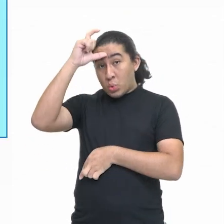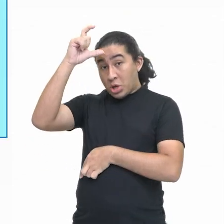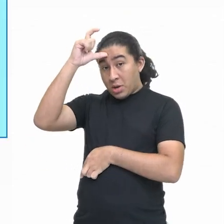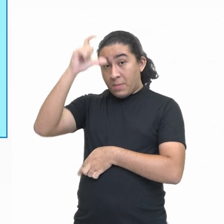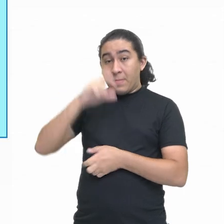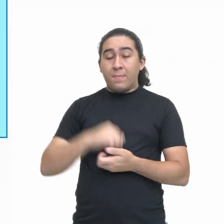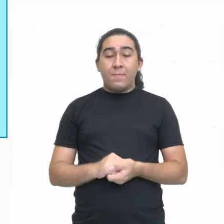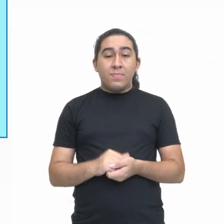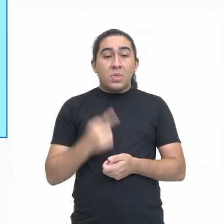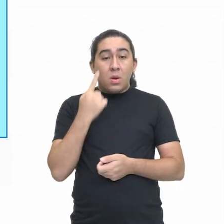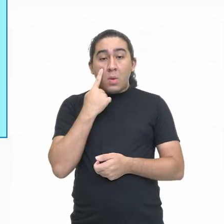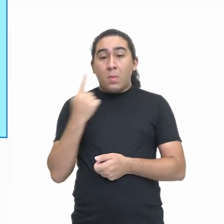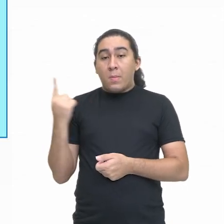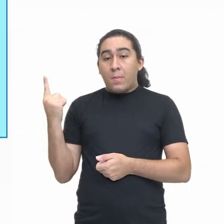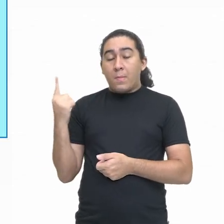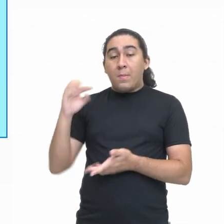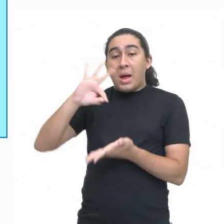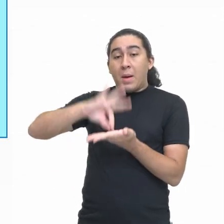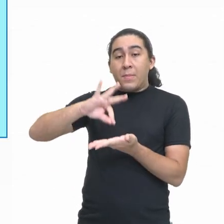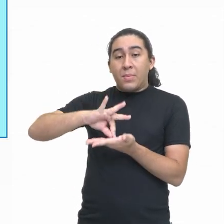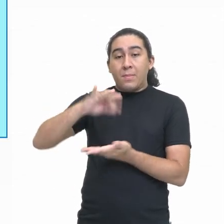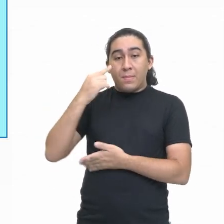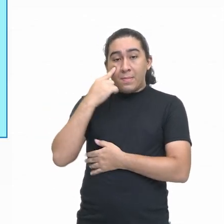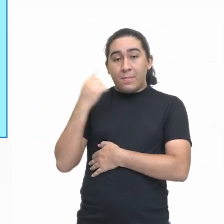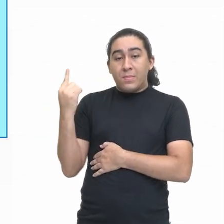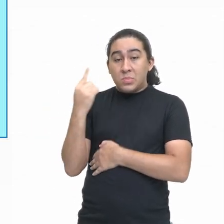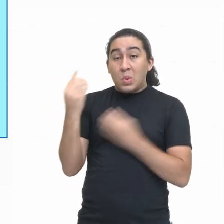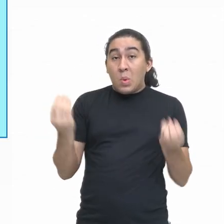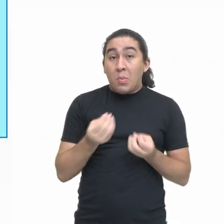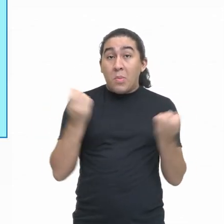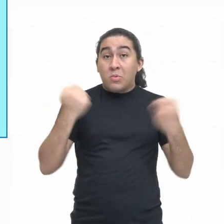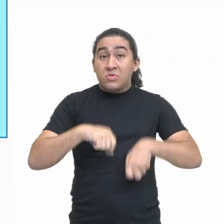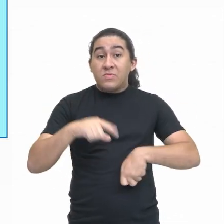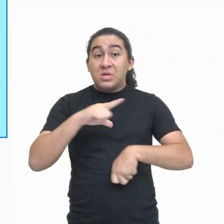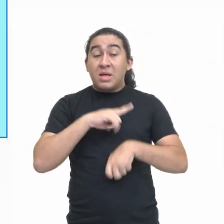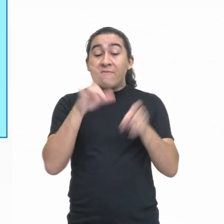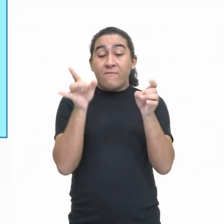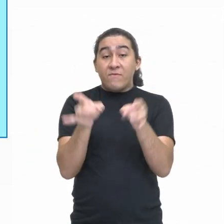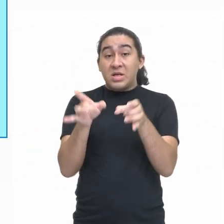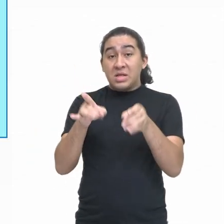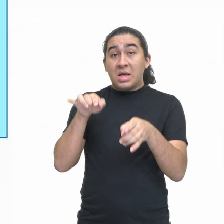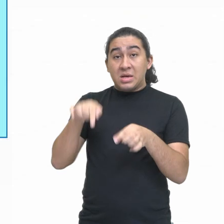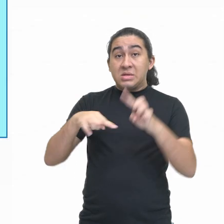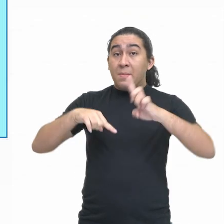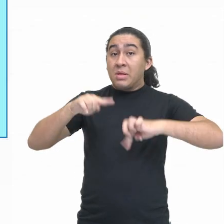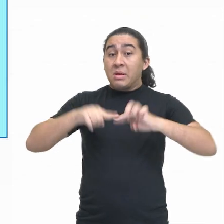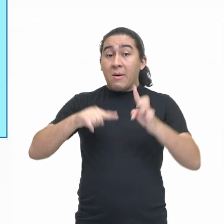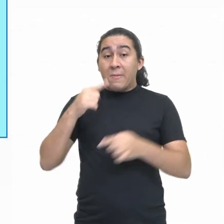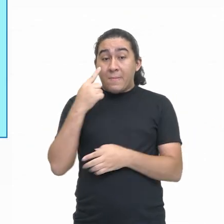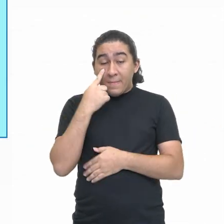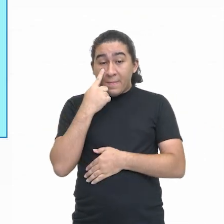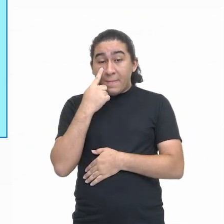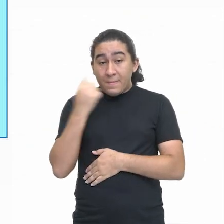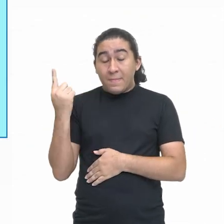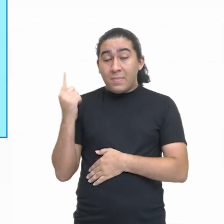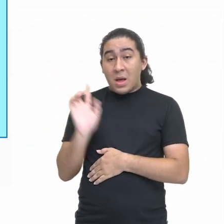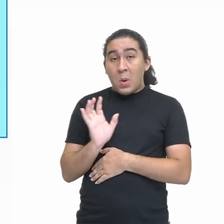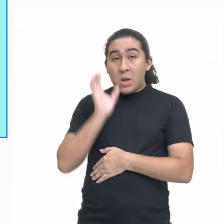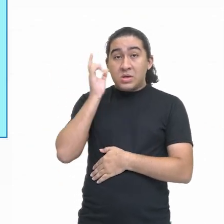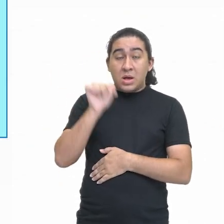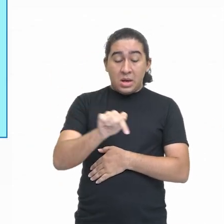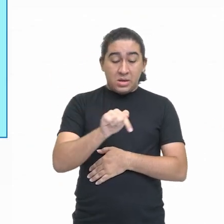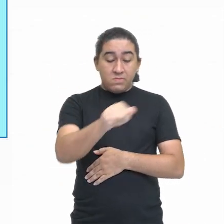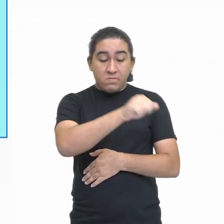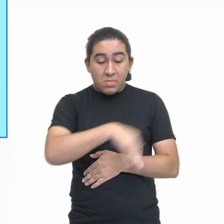né, através desse mapa. Olha só a complexidade, né, em que a Rota